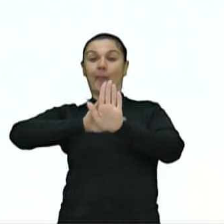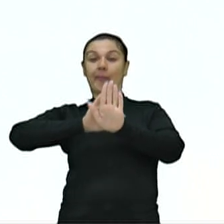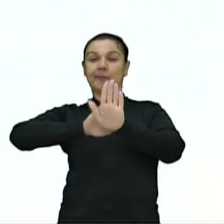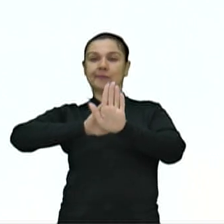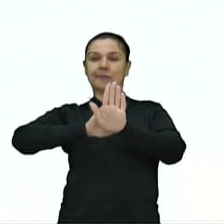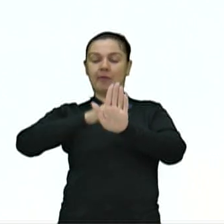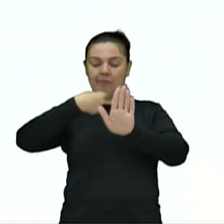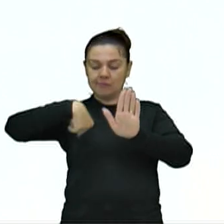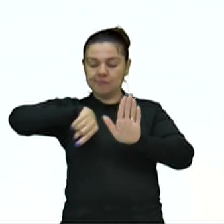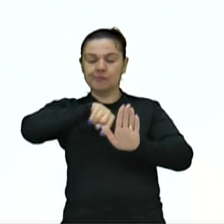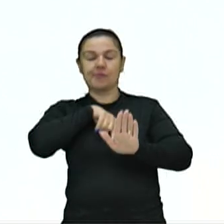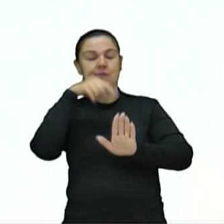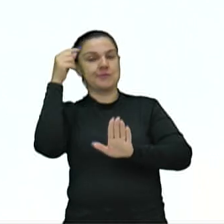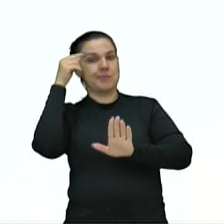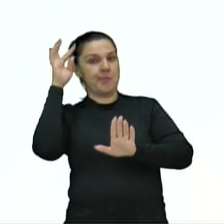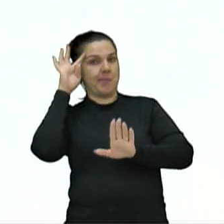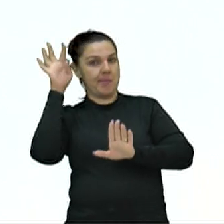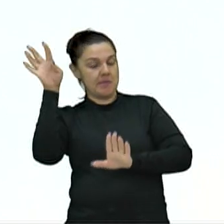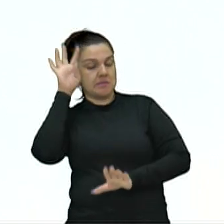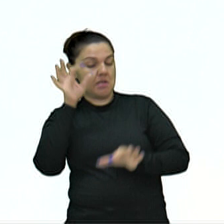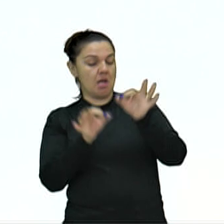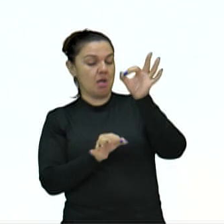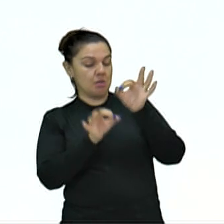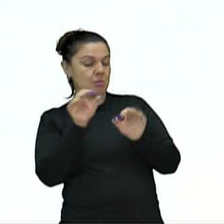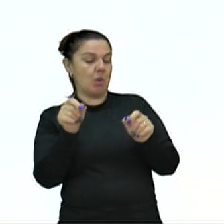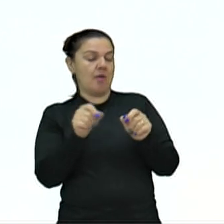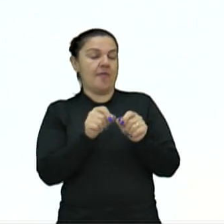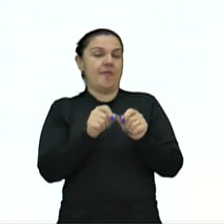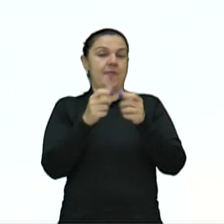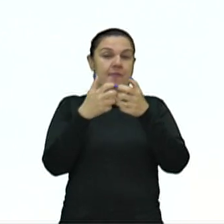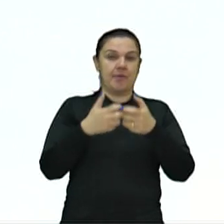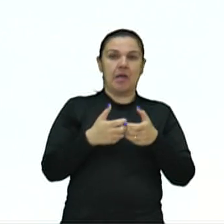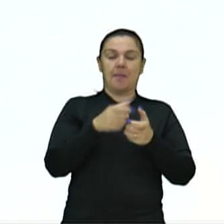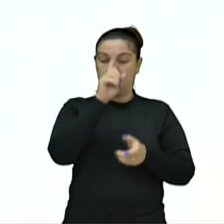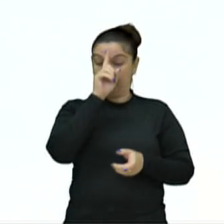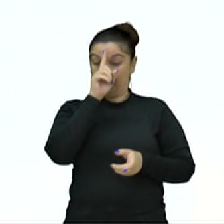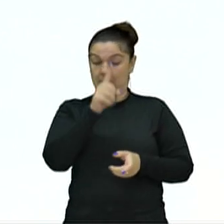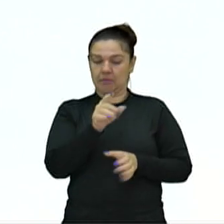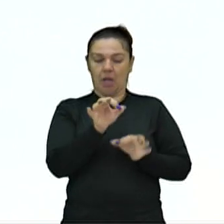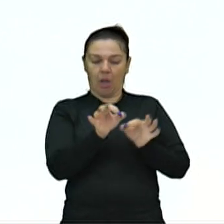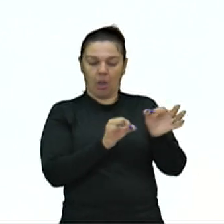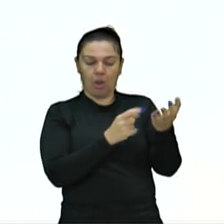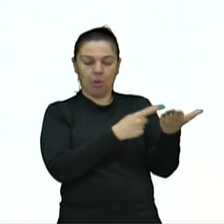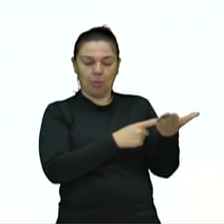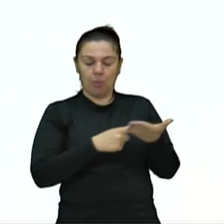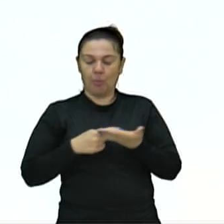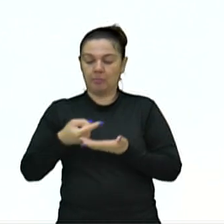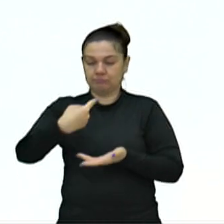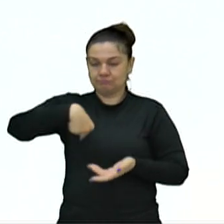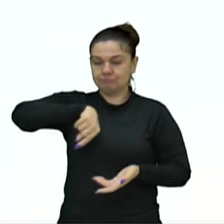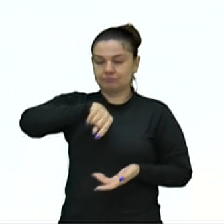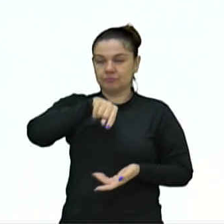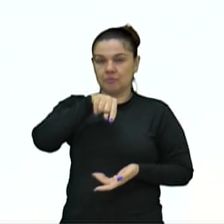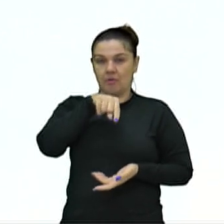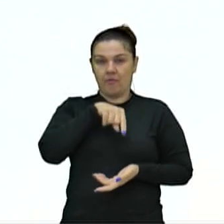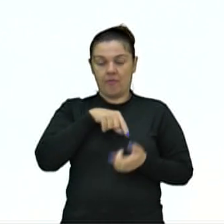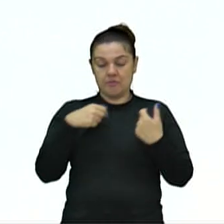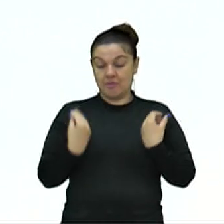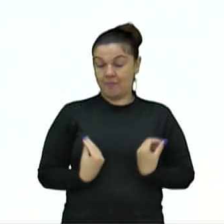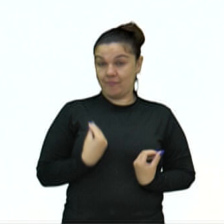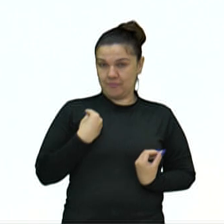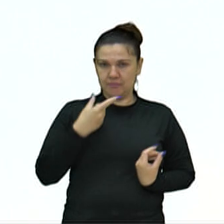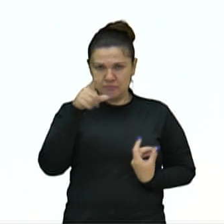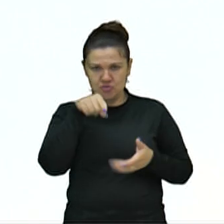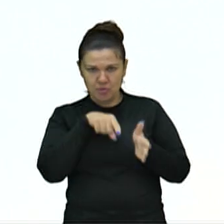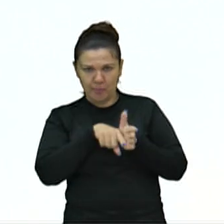de pensar, de julgar, de agir, de ordenar a realidade que nos cerca? Já fez essa pergunta